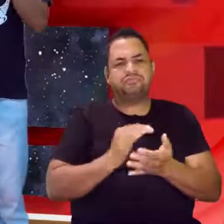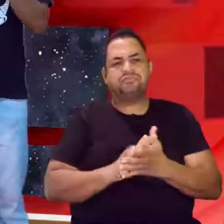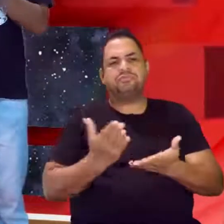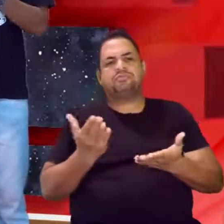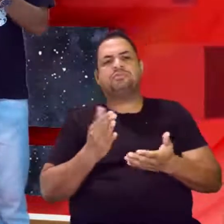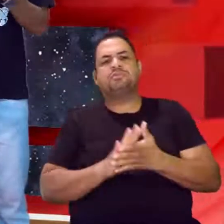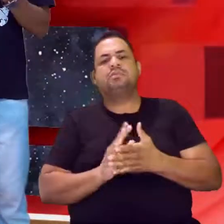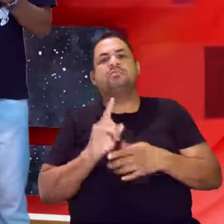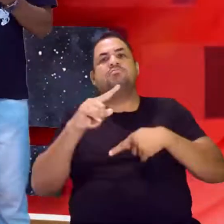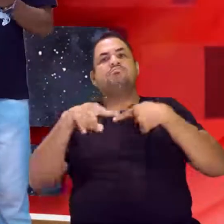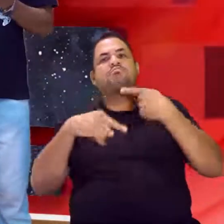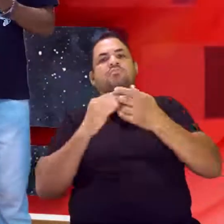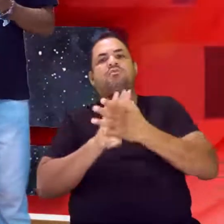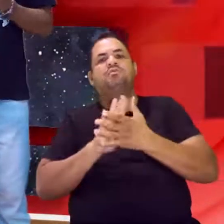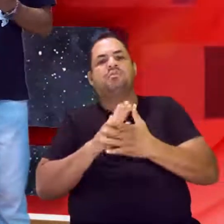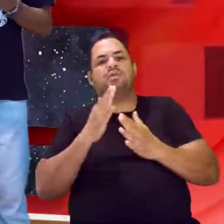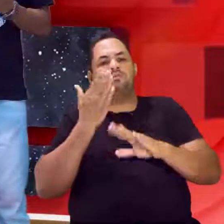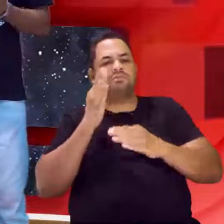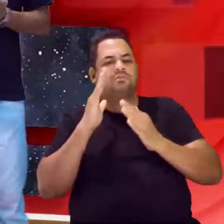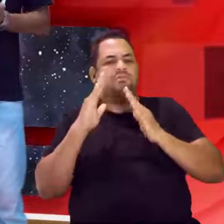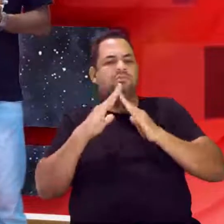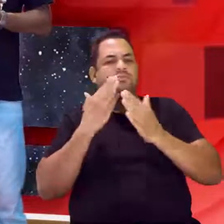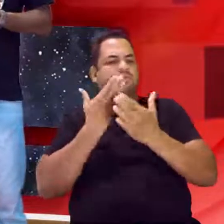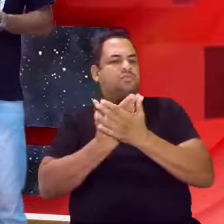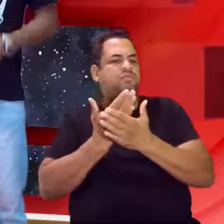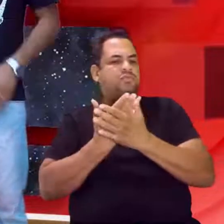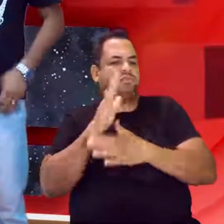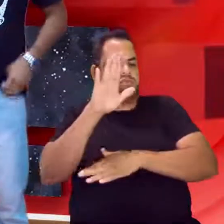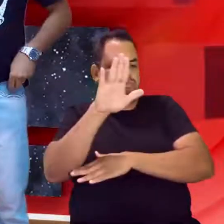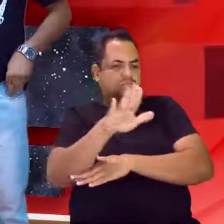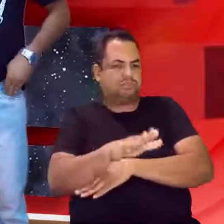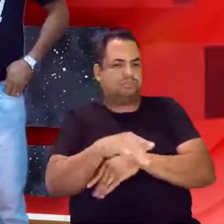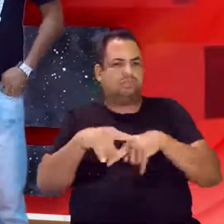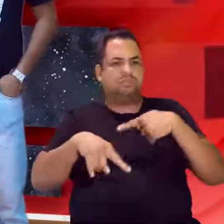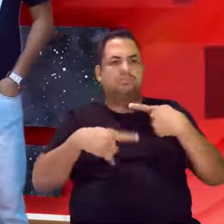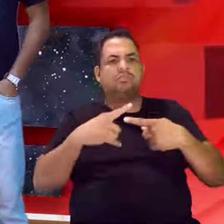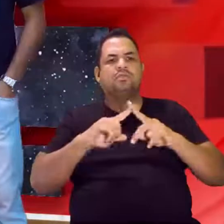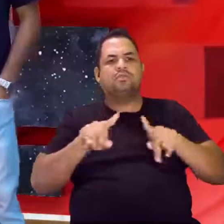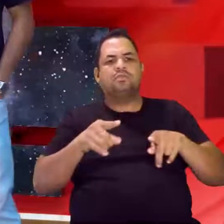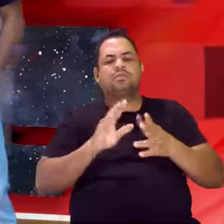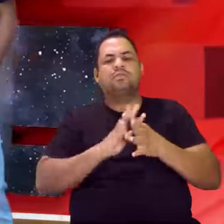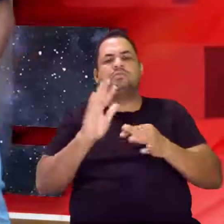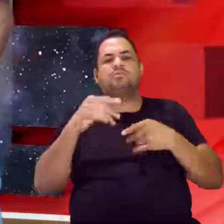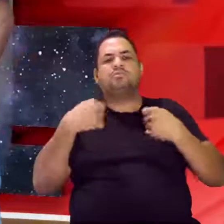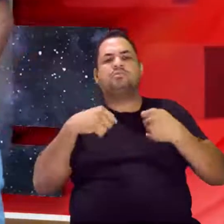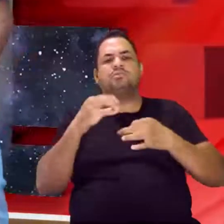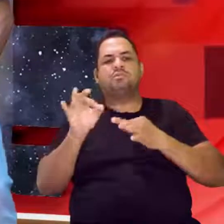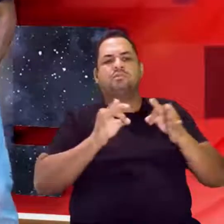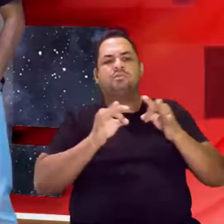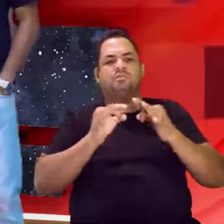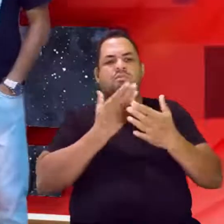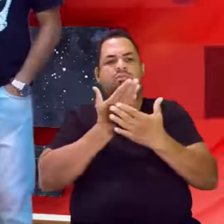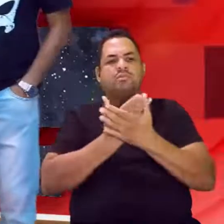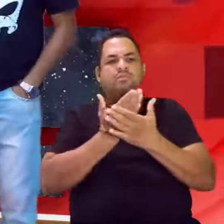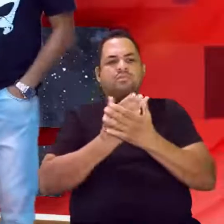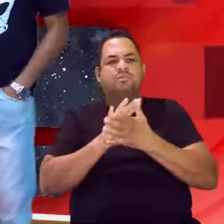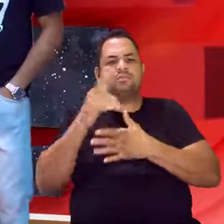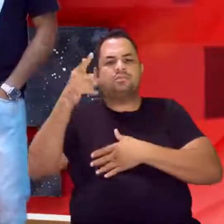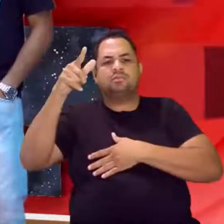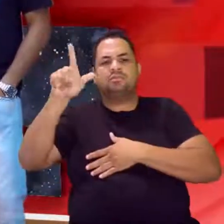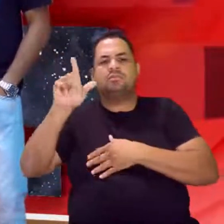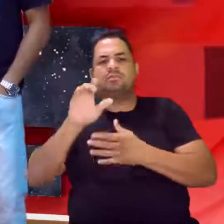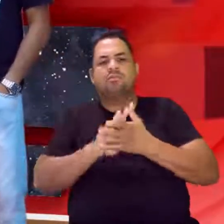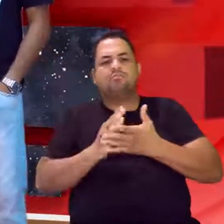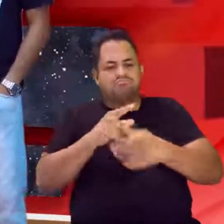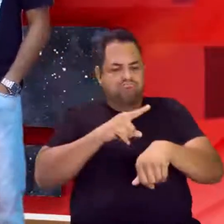da tarde, né? E, claro, tem outras demandas, né? Mas você precisa dar uma organizada na sua rotina para estudar, conseguir tirar